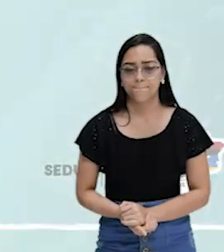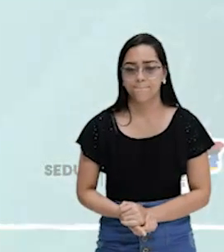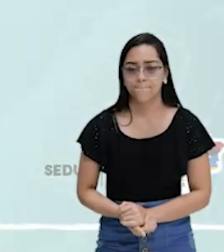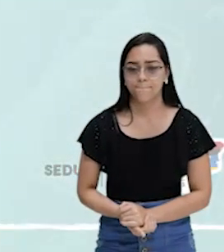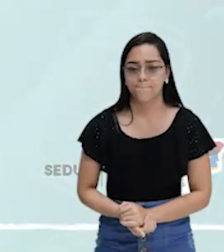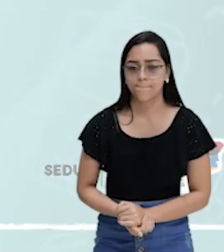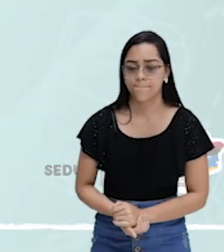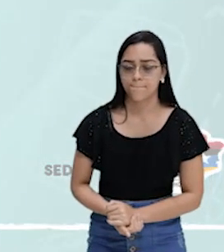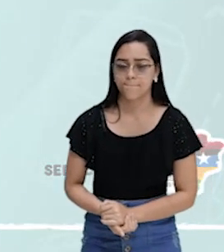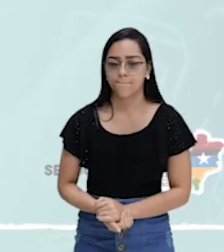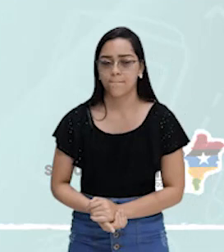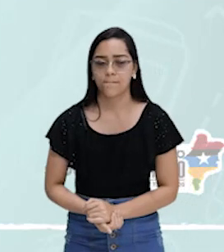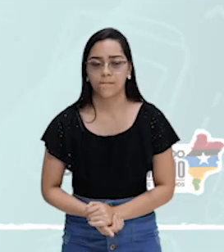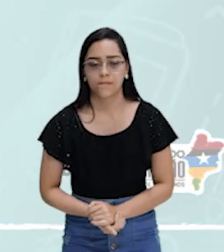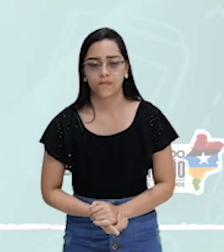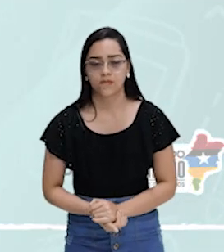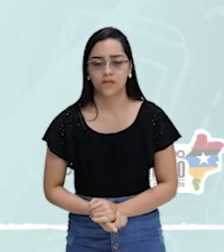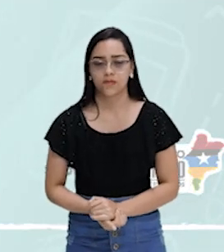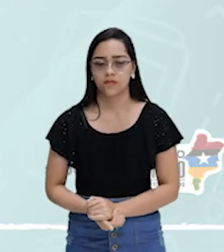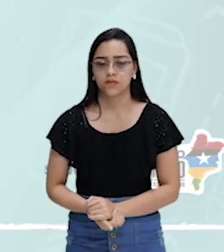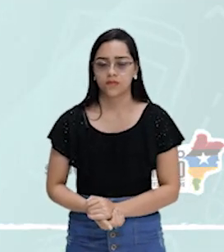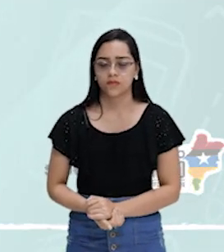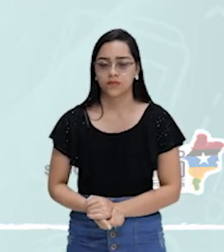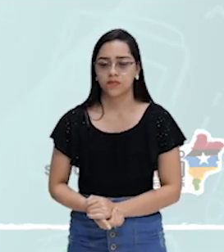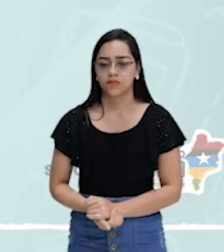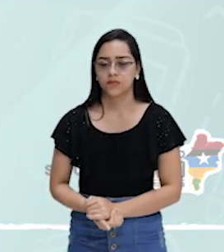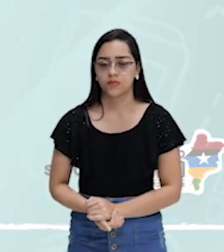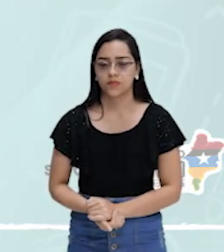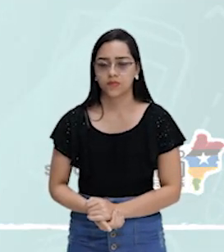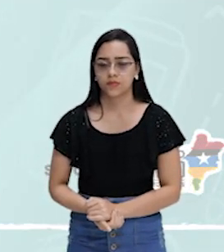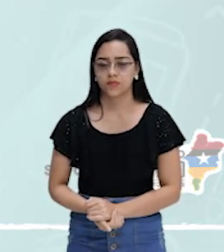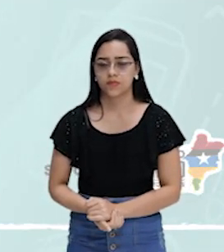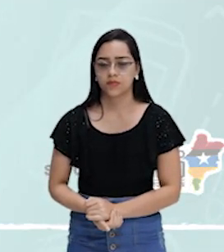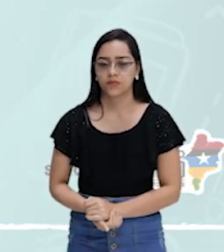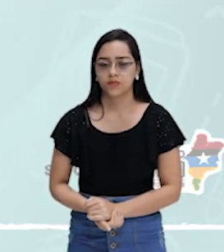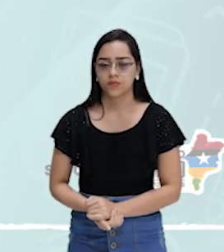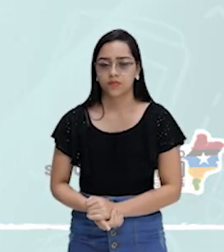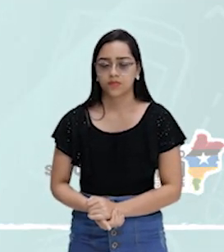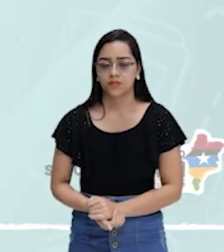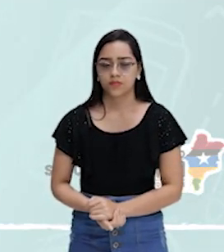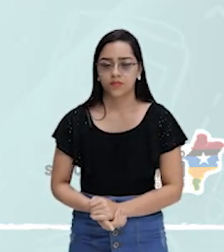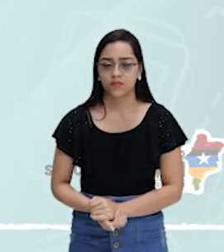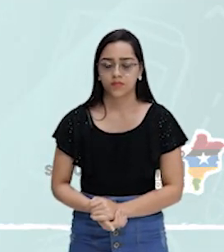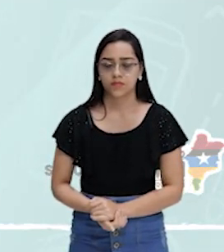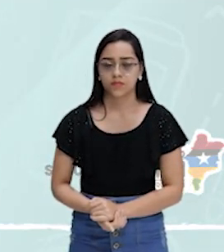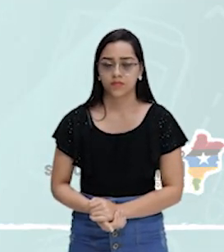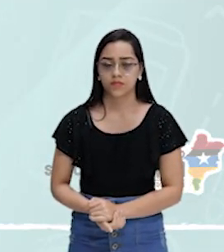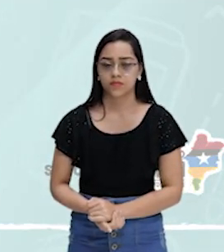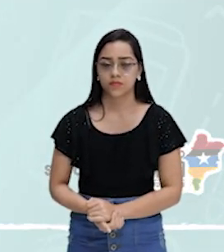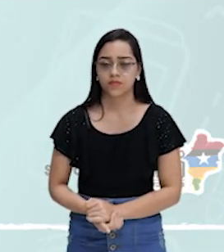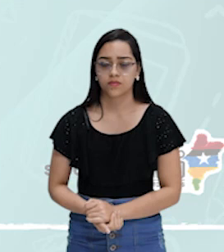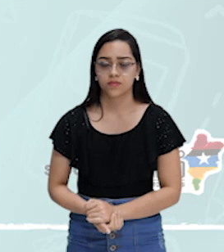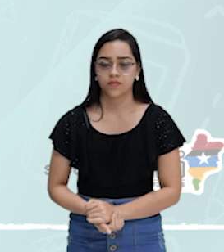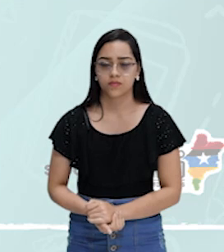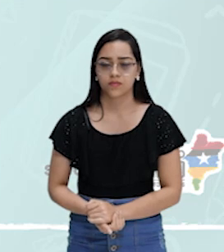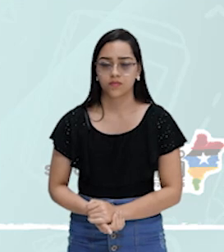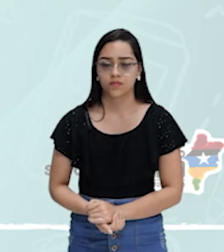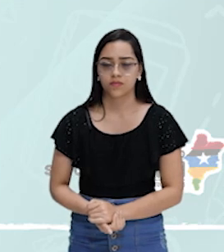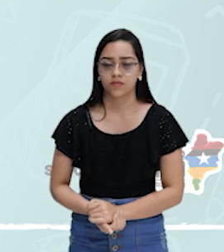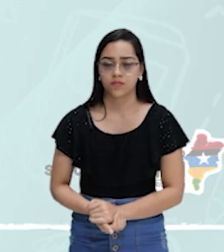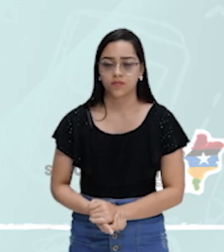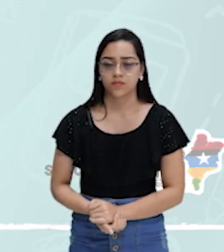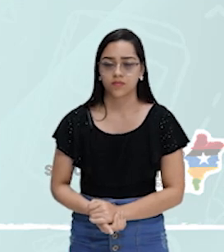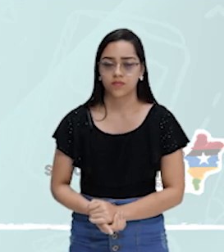mais maduro, né? Mais envelhecido. Esse livro, né, A Origem das Espécies, provocou polêmica. Por